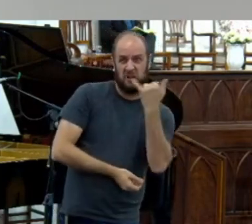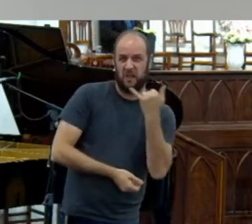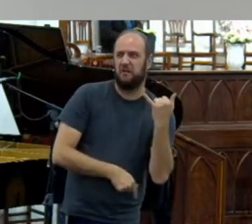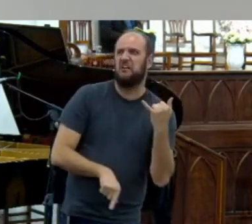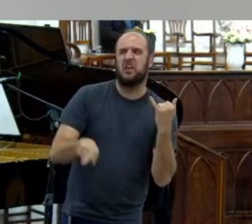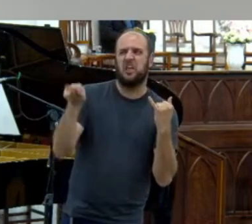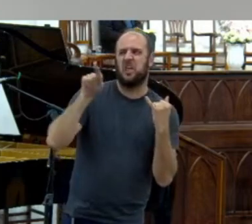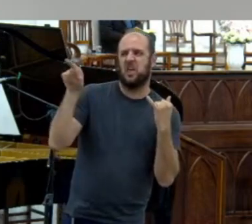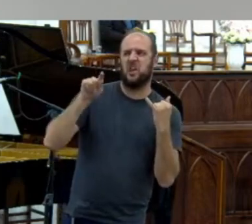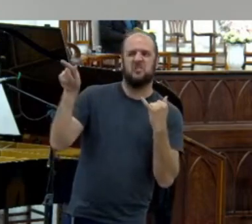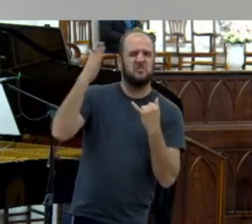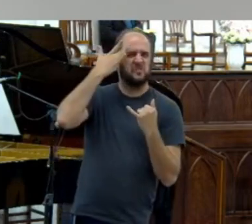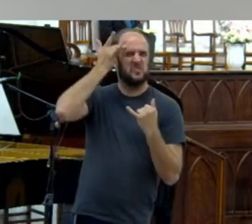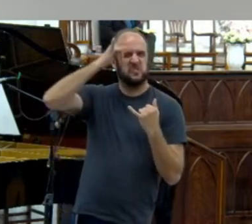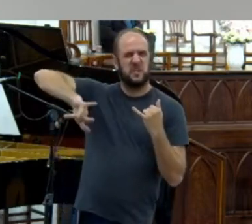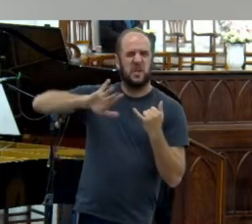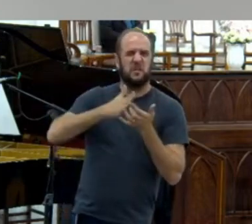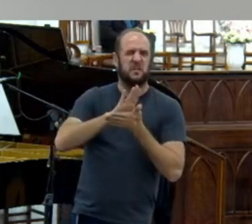ele nada sabe.